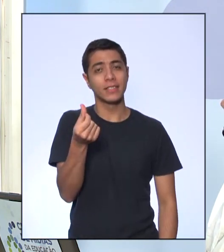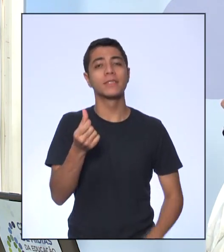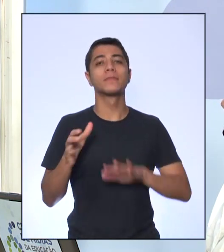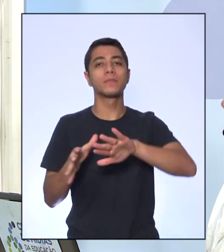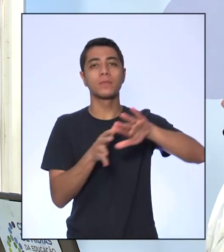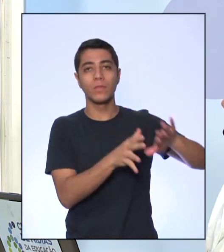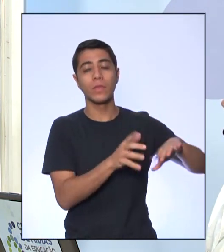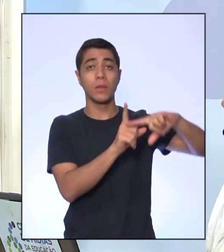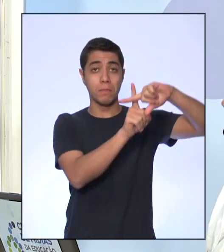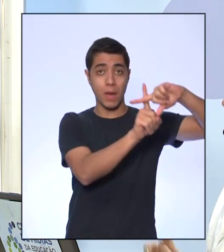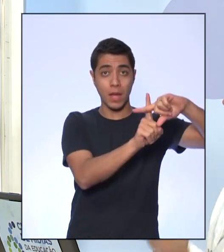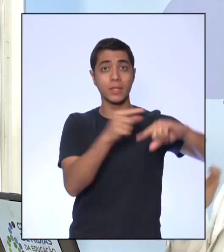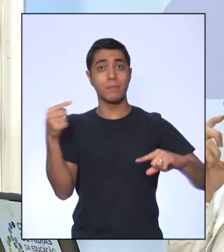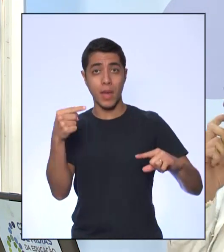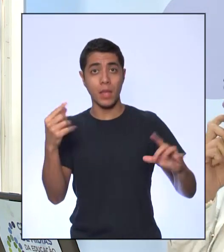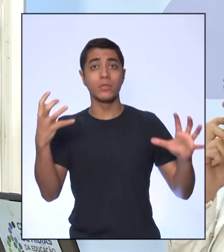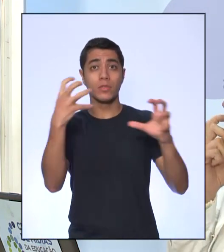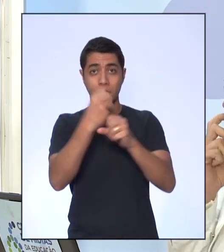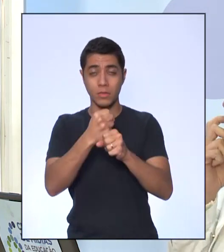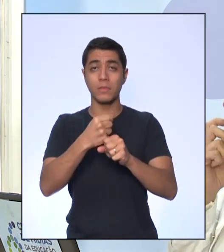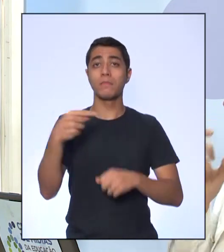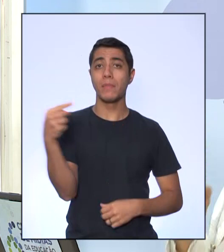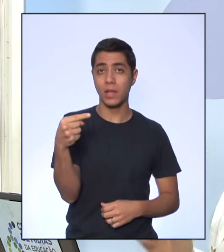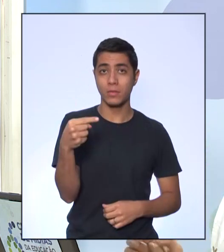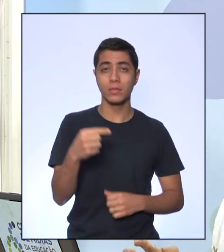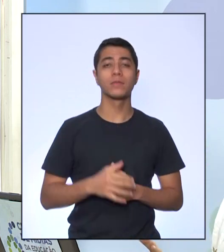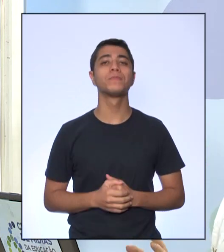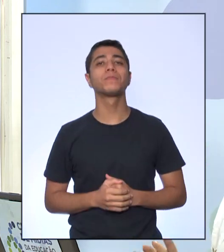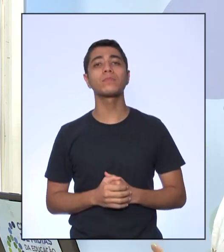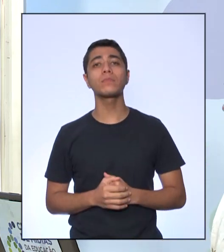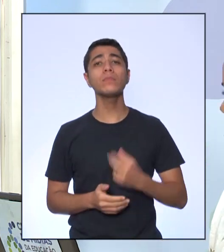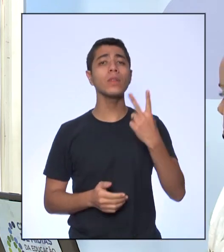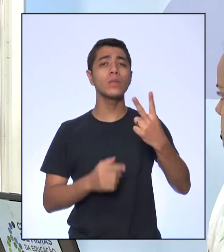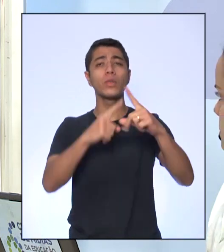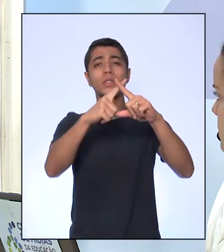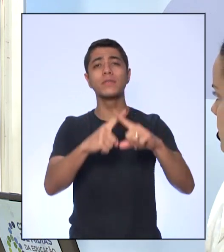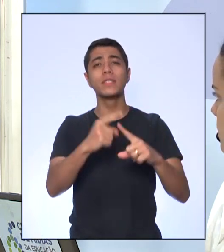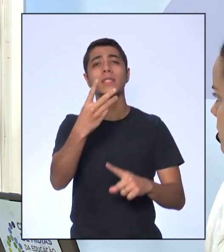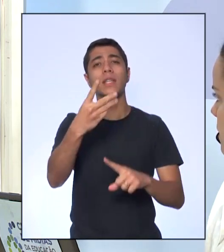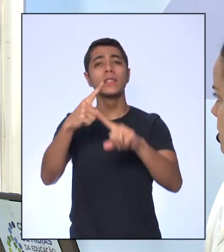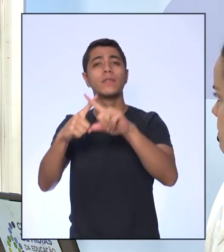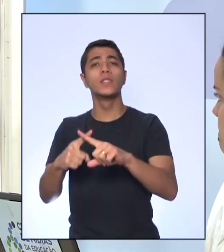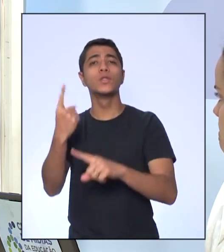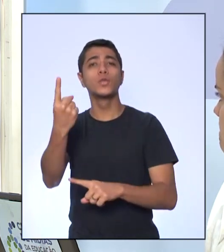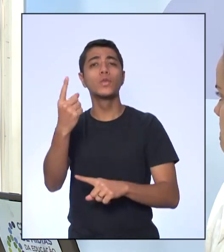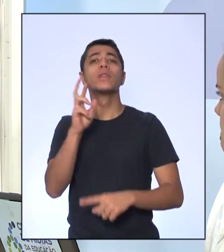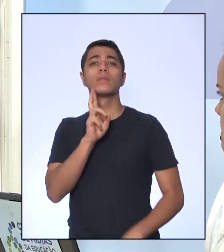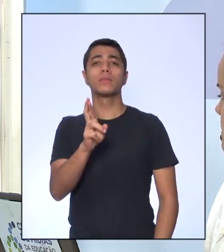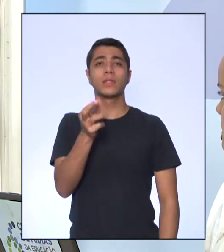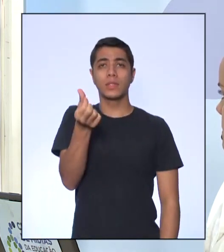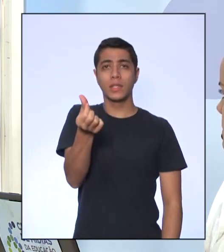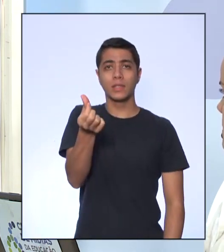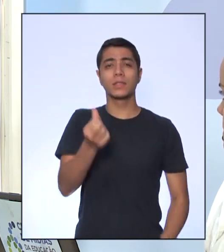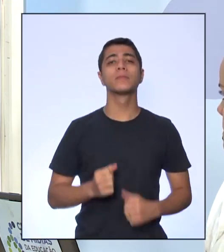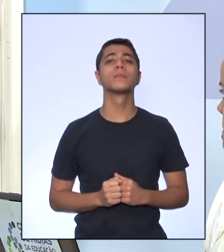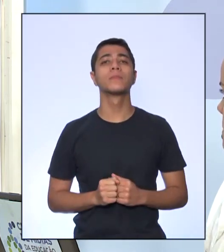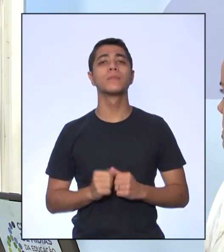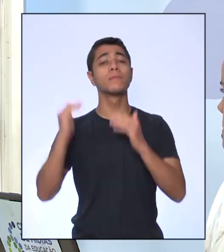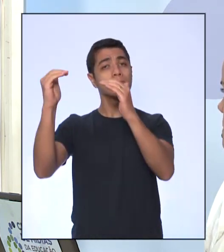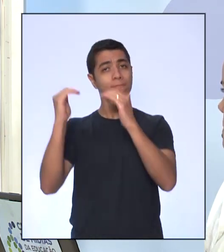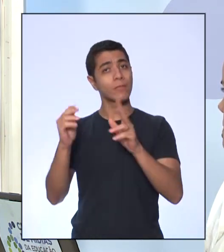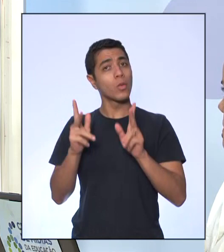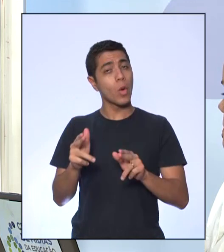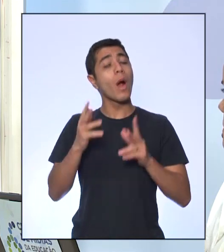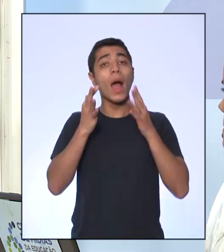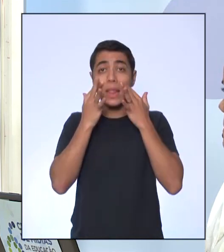com mais dá menos. 2 vezes 3 dá 6, vezes 1 dá 6. Mesma coisa aqui, ó, regra de